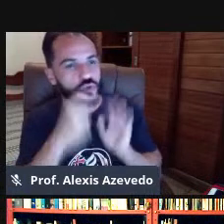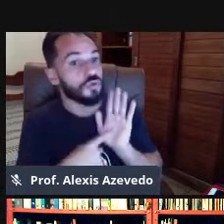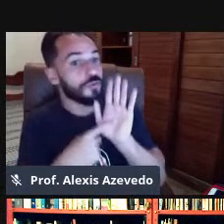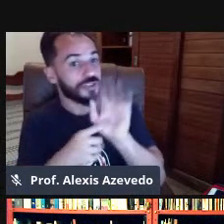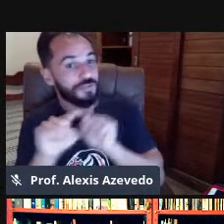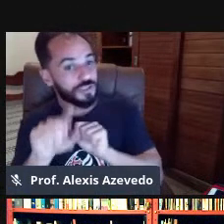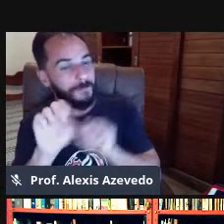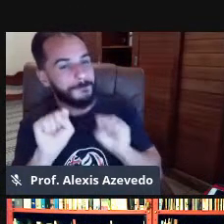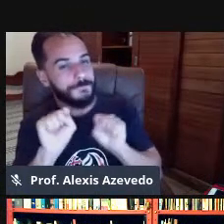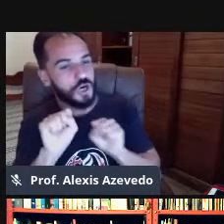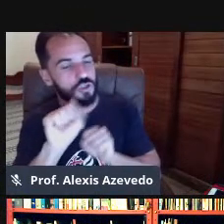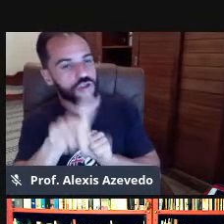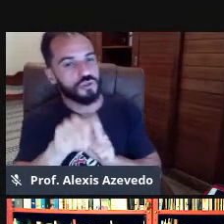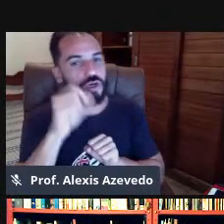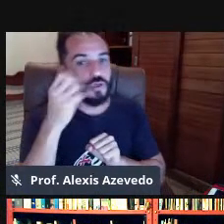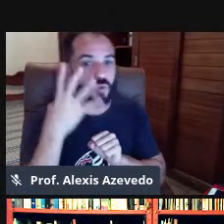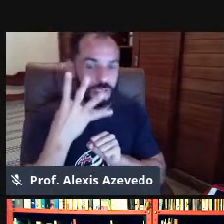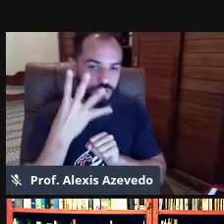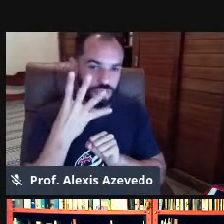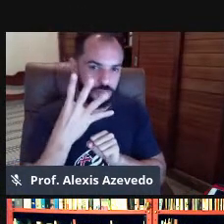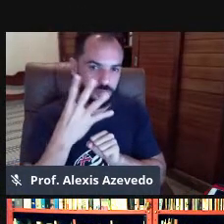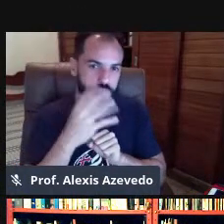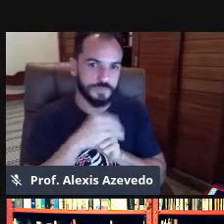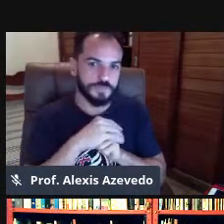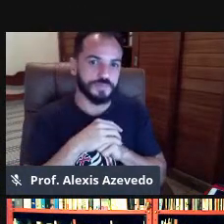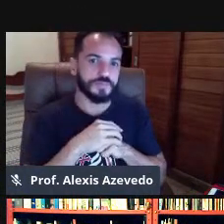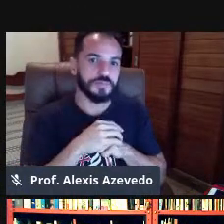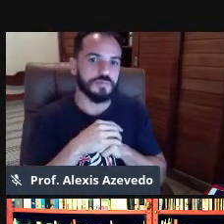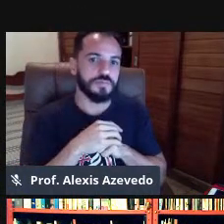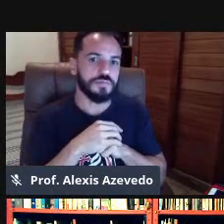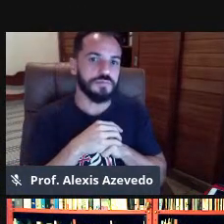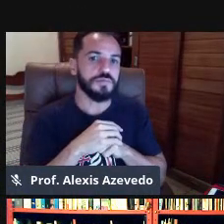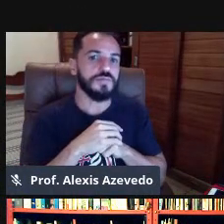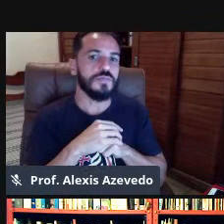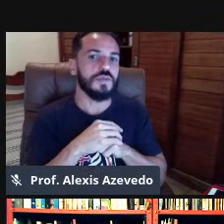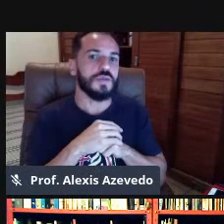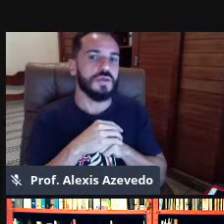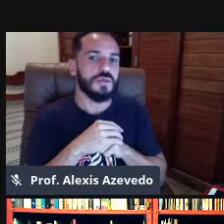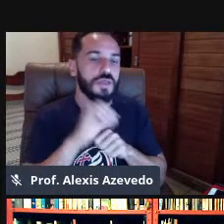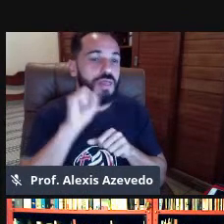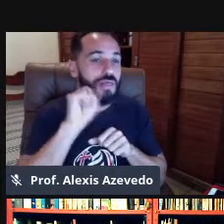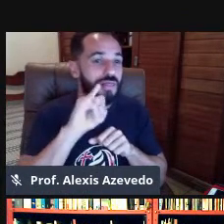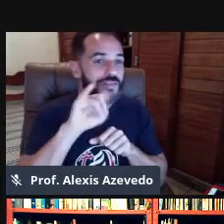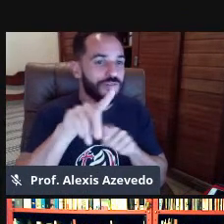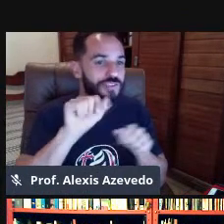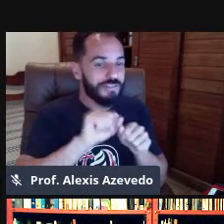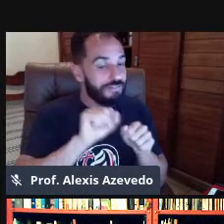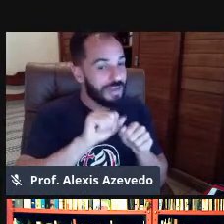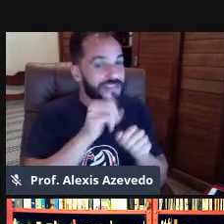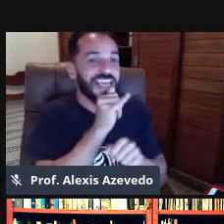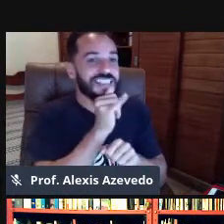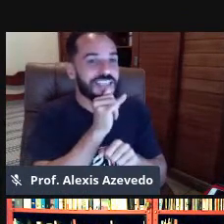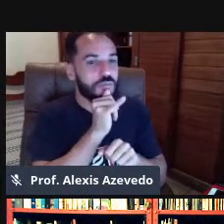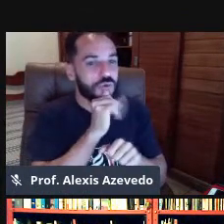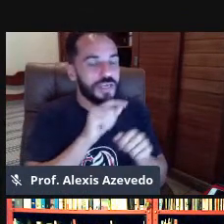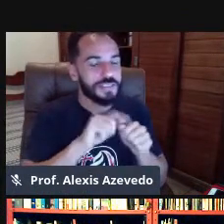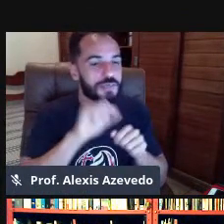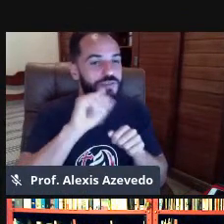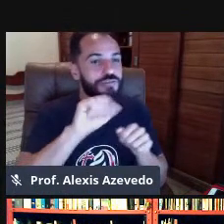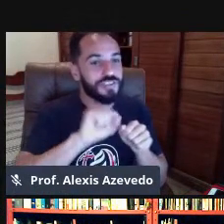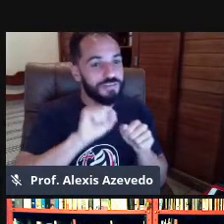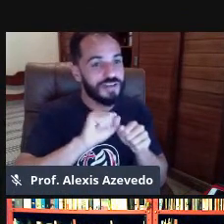são oferecidas no quinto e sexto período. Então, se você faz cerâmica 1, você pode fazer